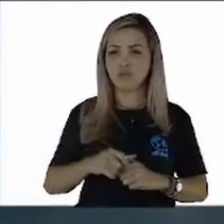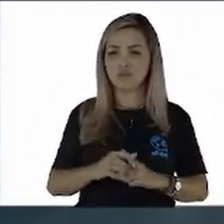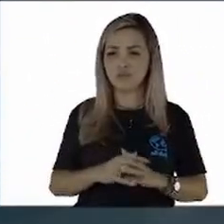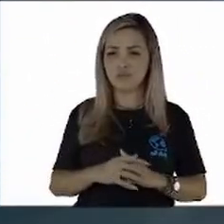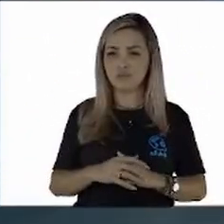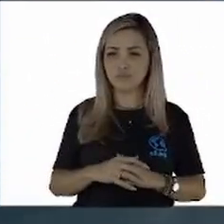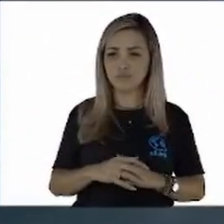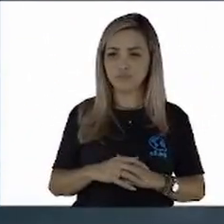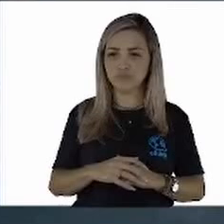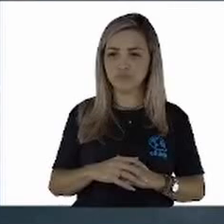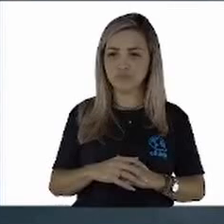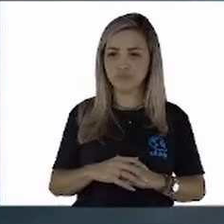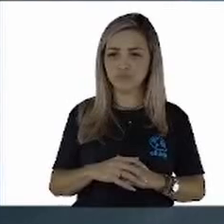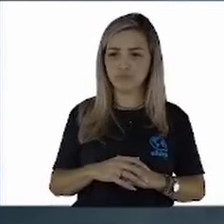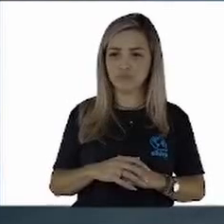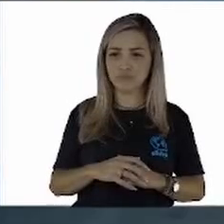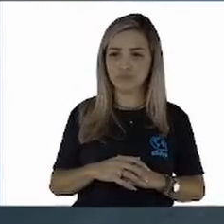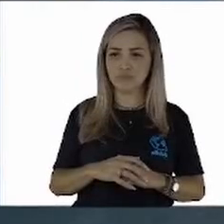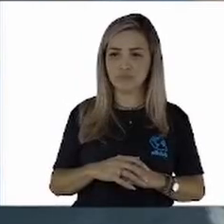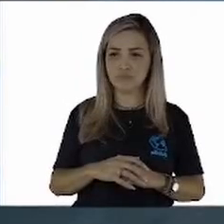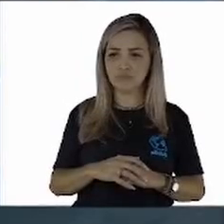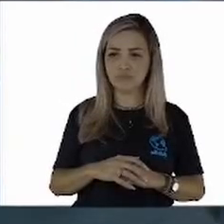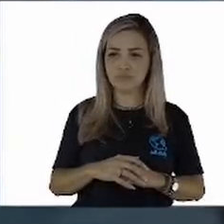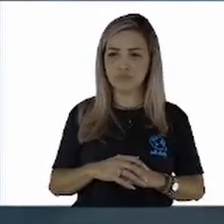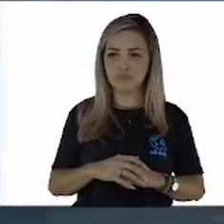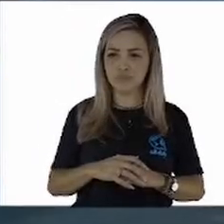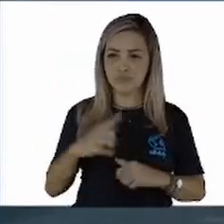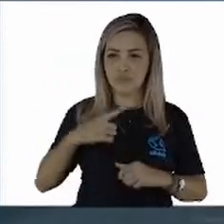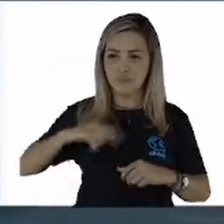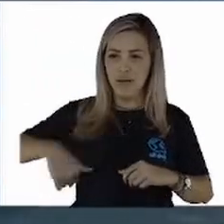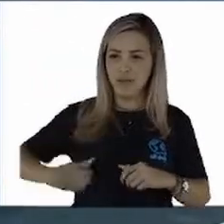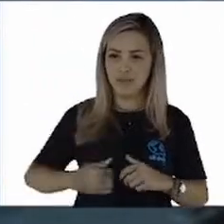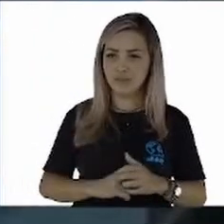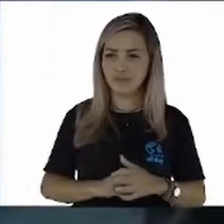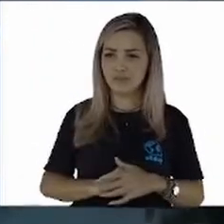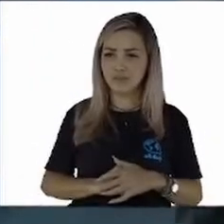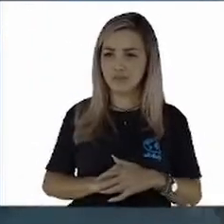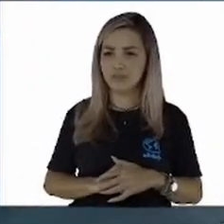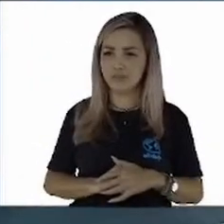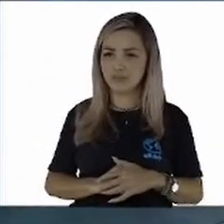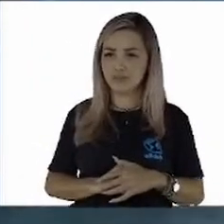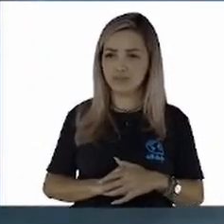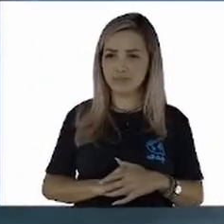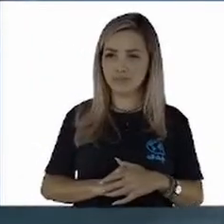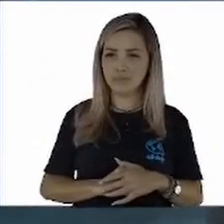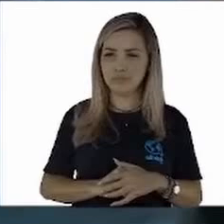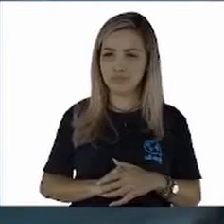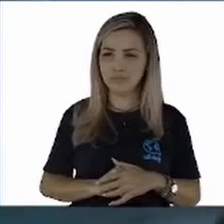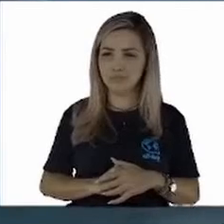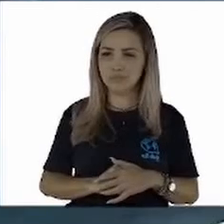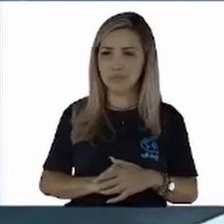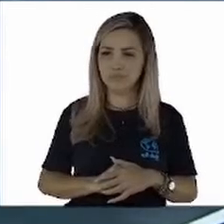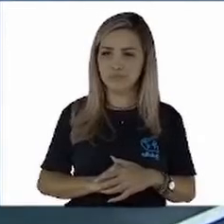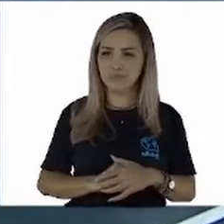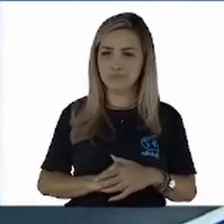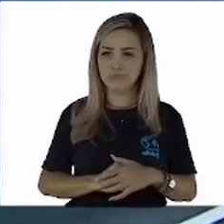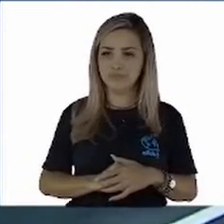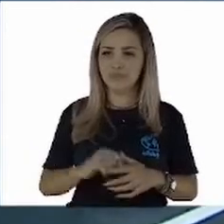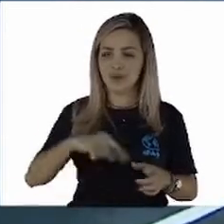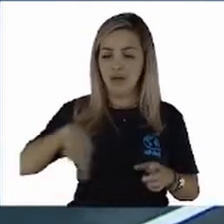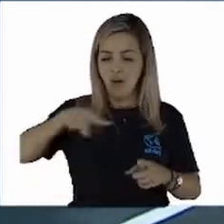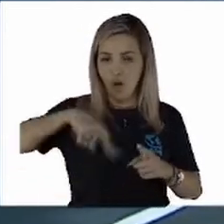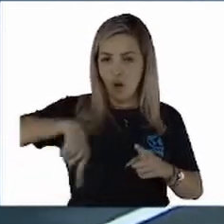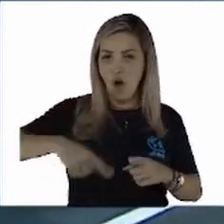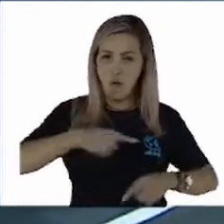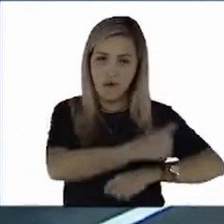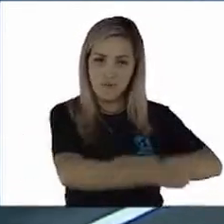pescoço. Isso. Aê. Passa por dentro dos dois braços. Um, mais um. Isso. Agora vai lá do outro lado,